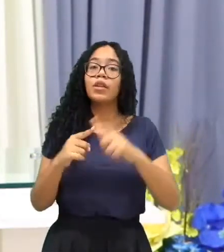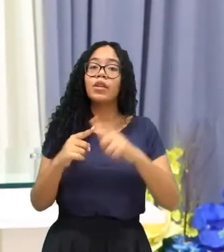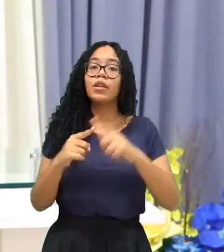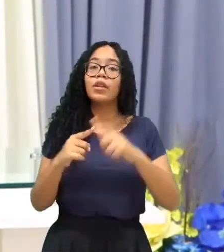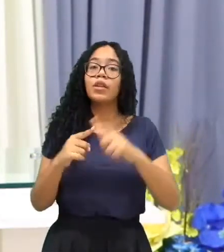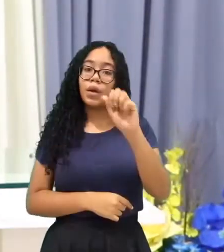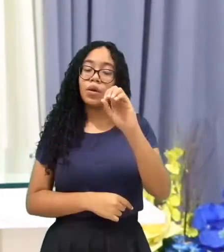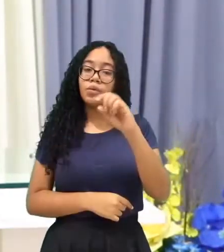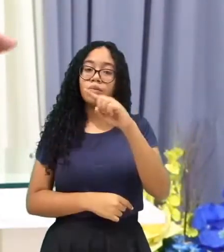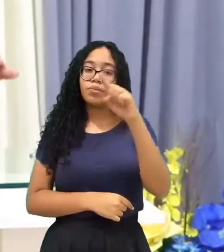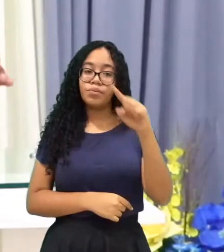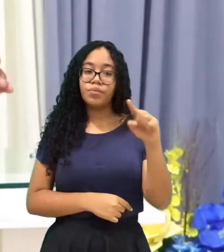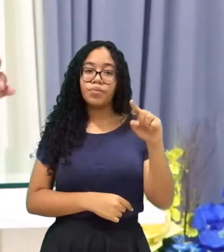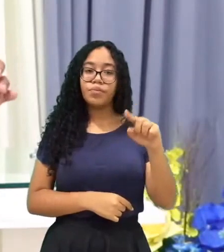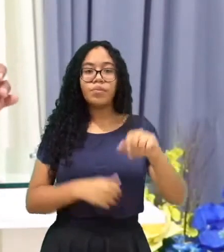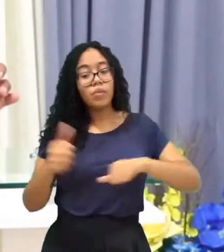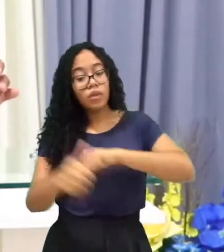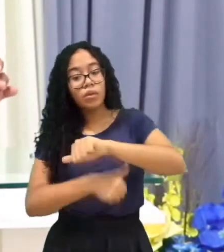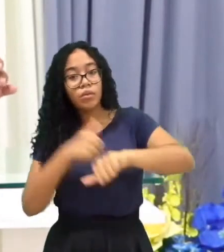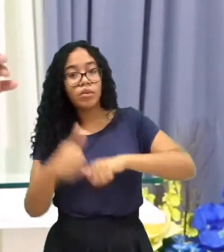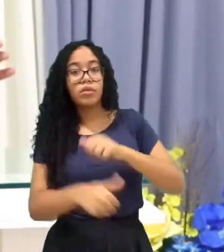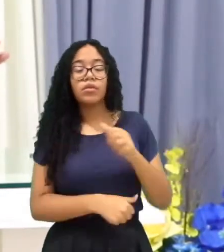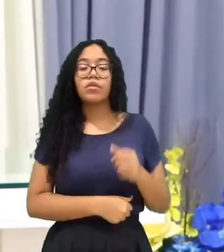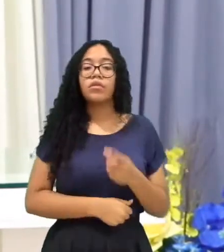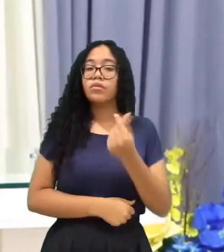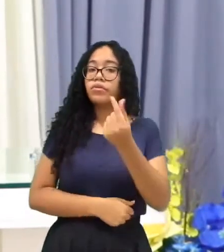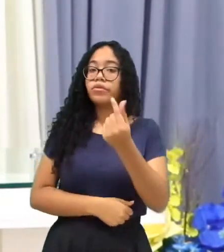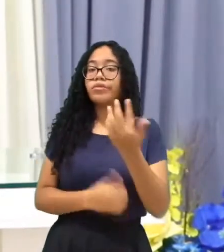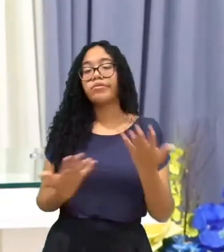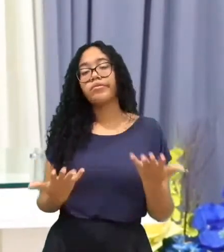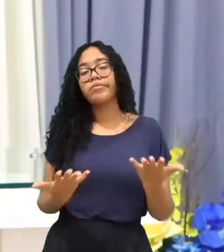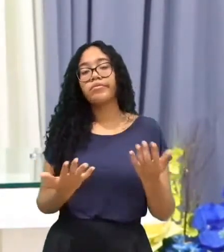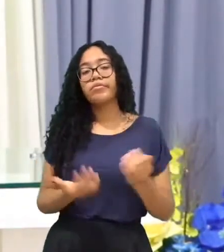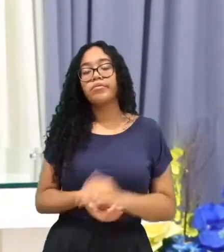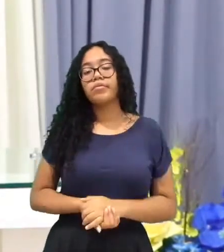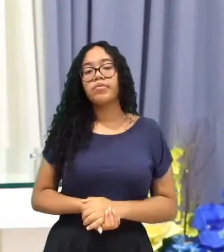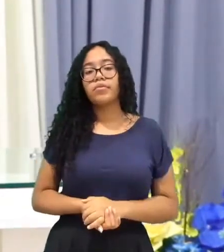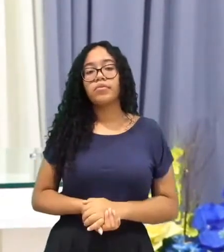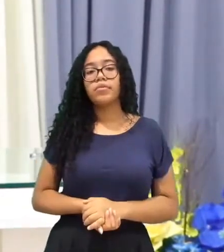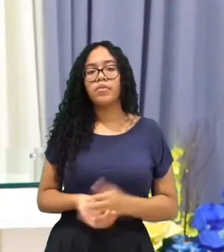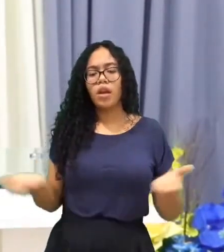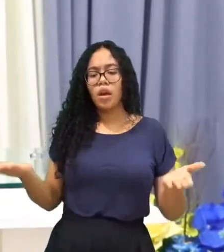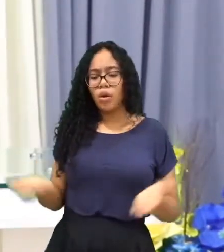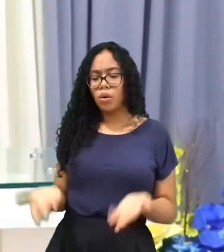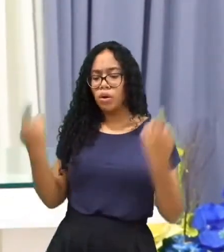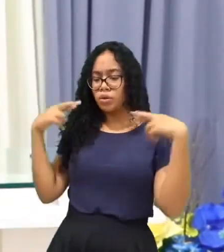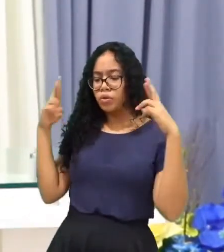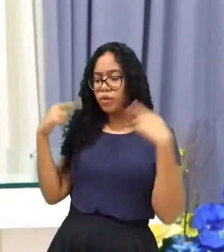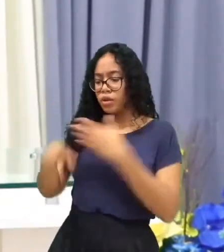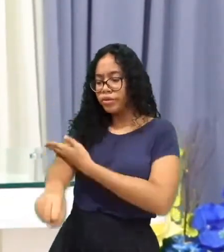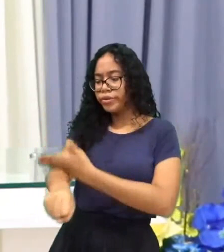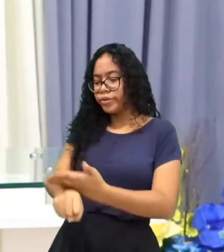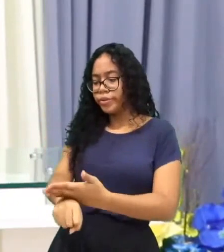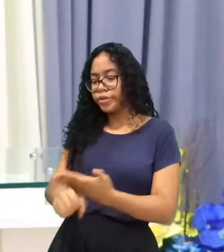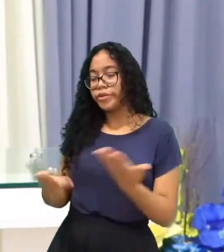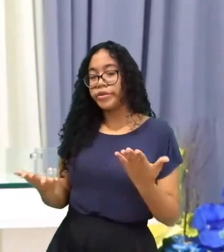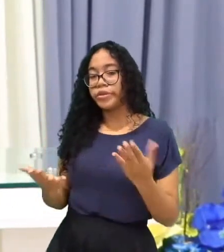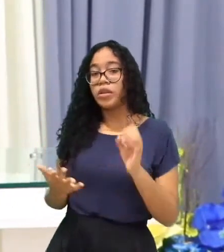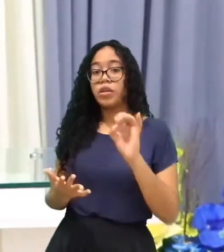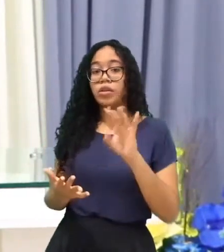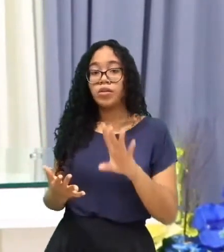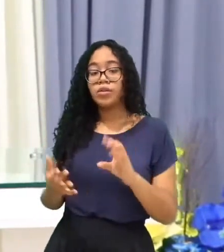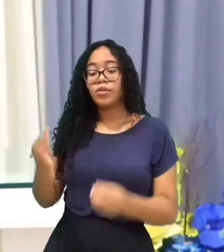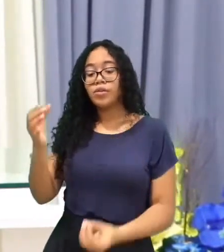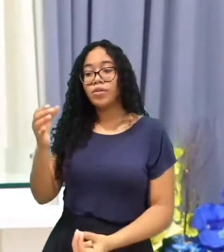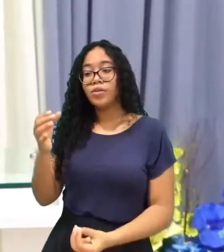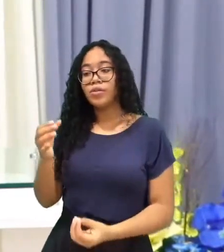dele. Olha, o teu salário agora são os brancos. E aí só nascia branco.